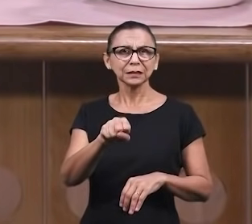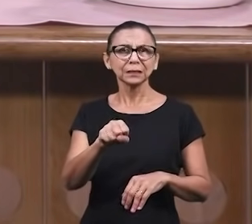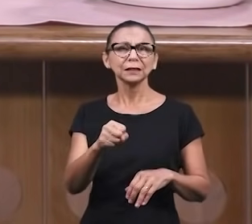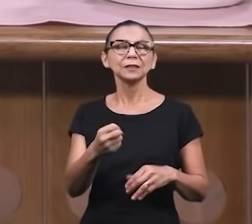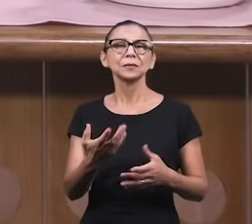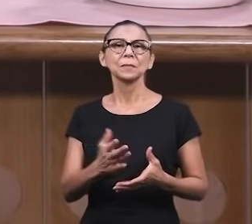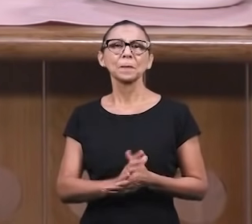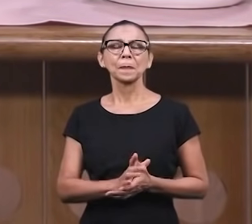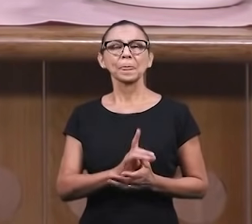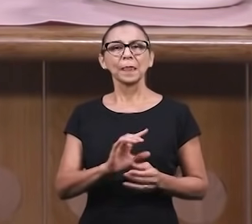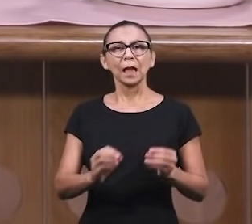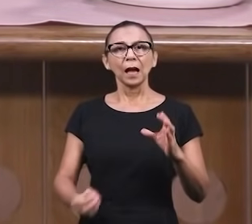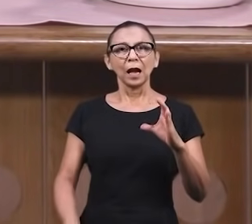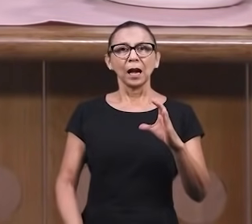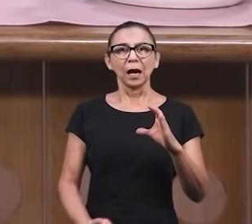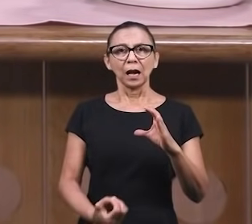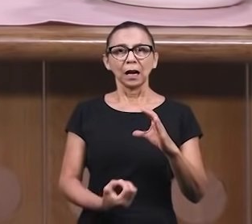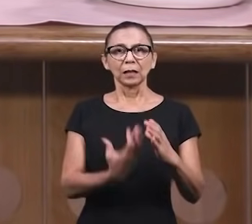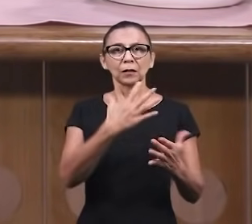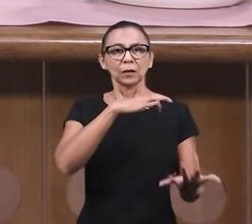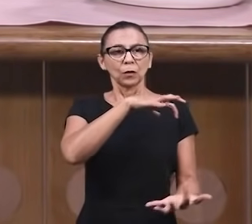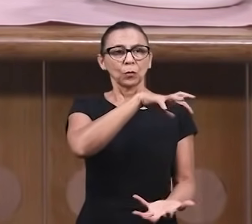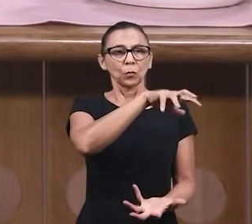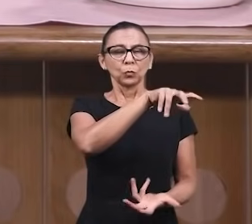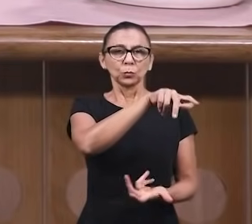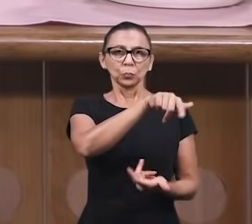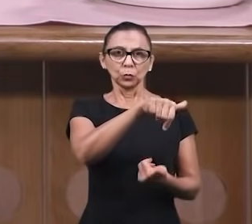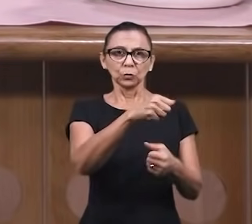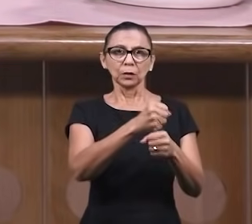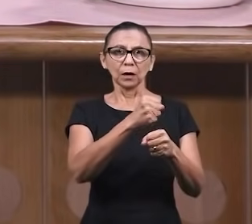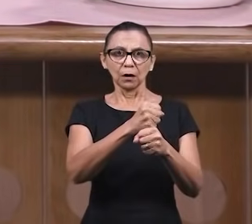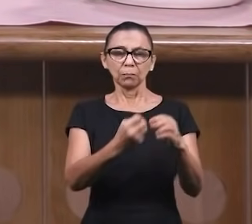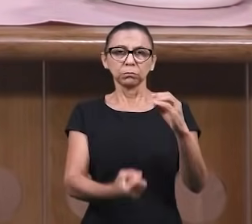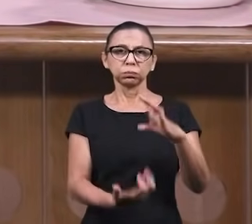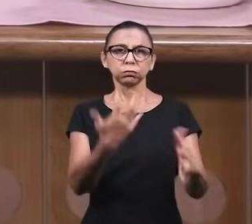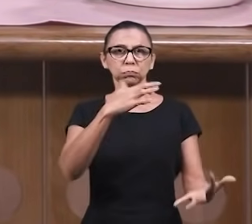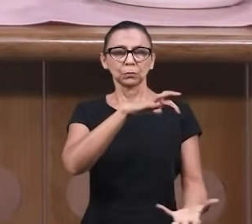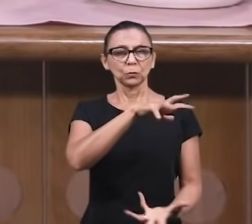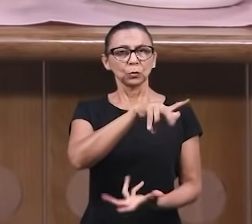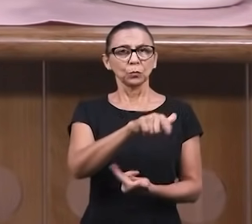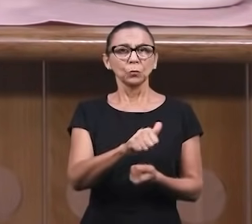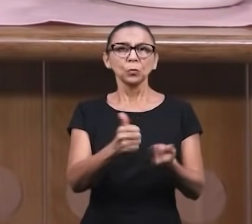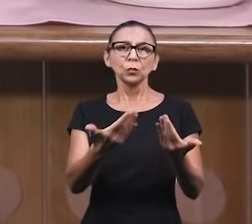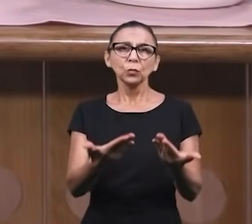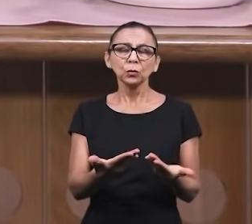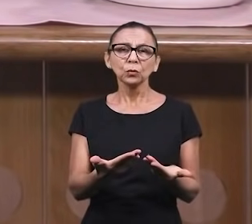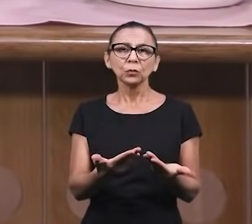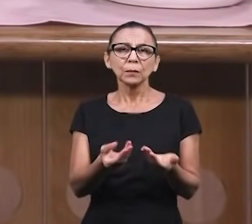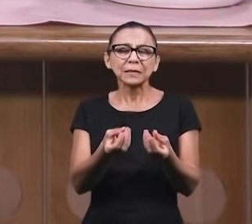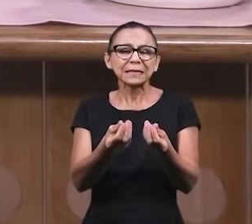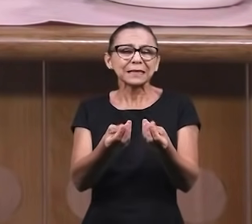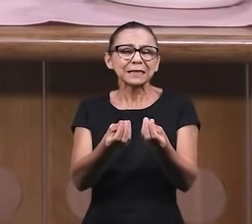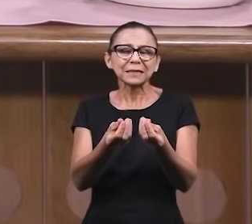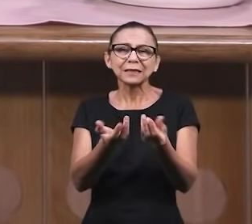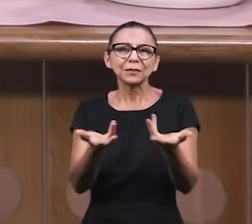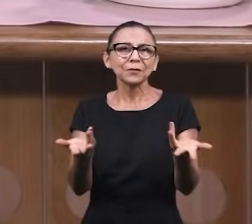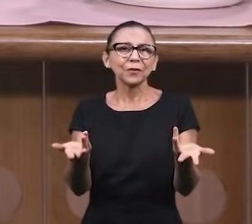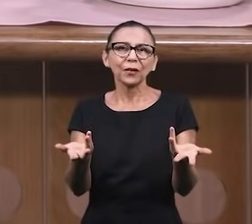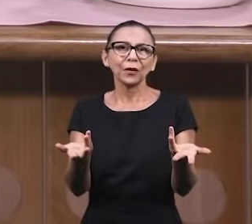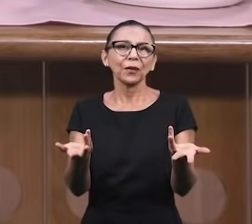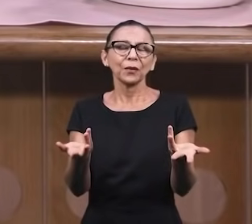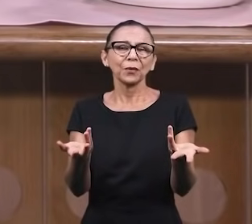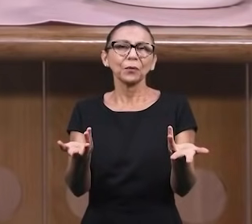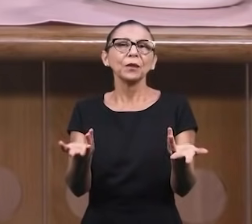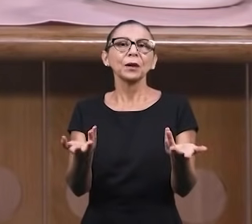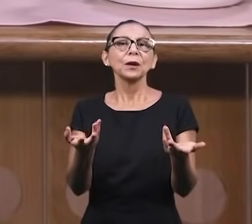frágil, ela é muito débil. Por quê? Porque todo projeto de Deus está para a salvação